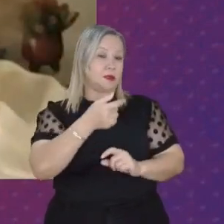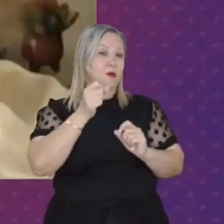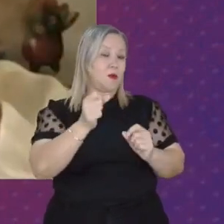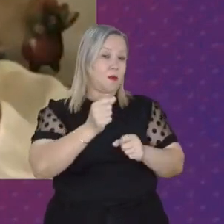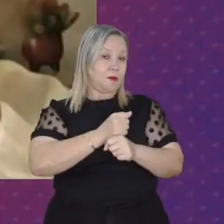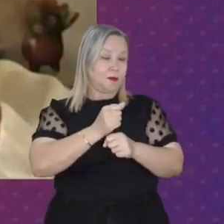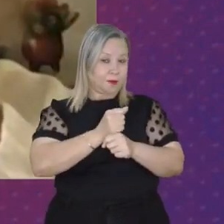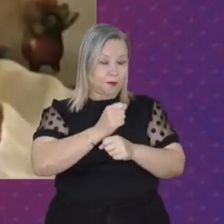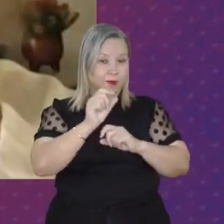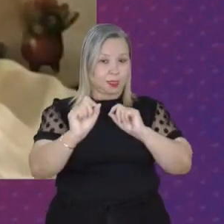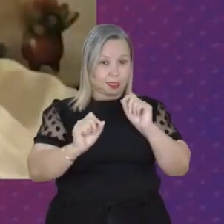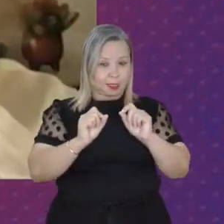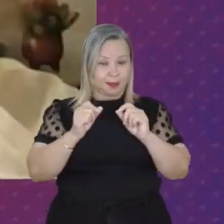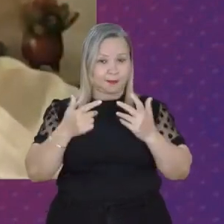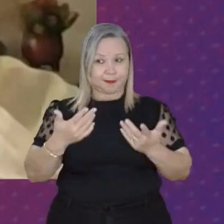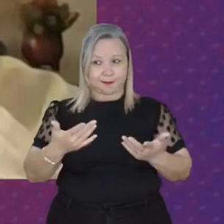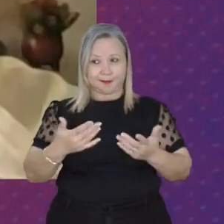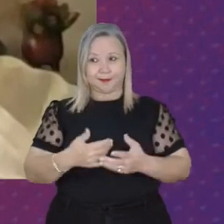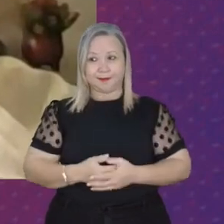1982,